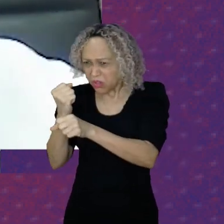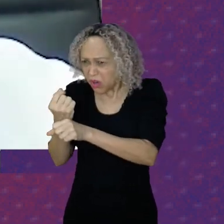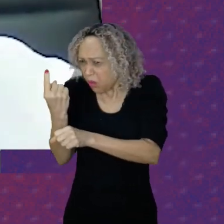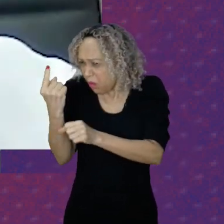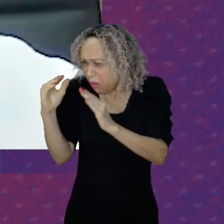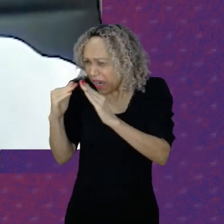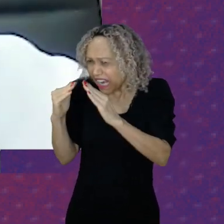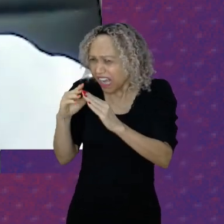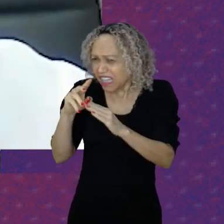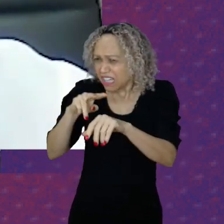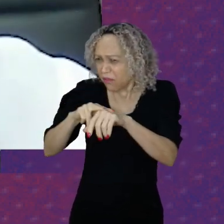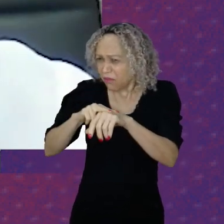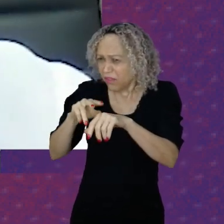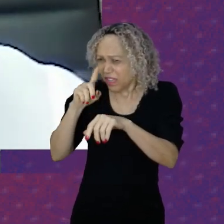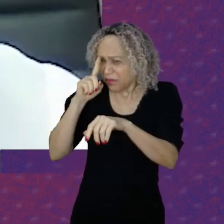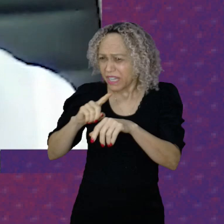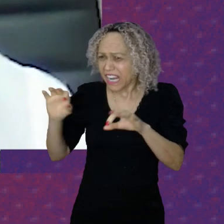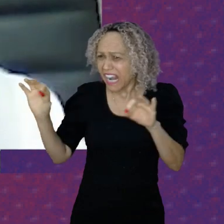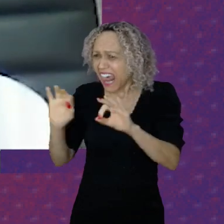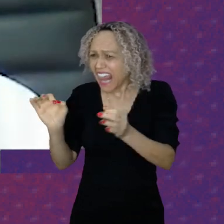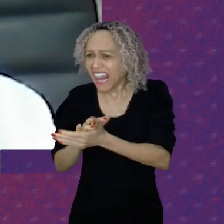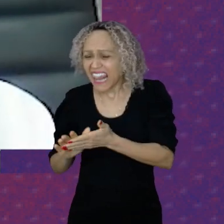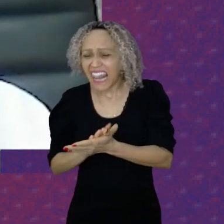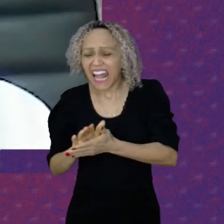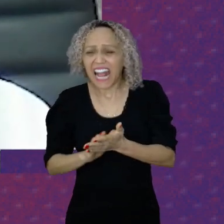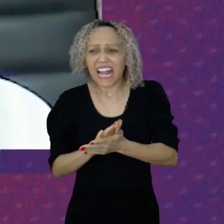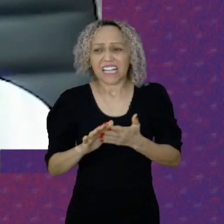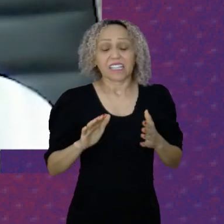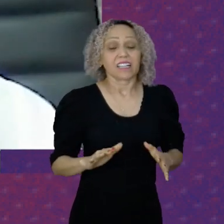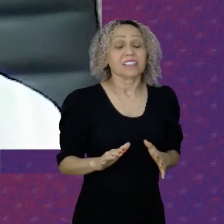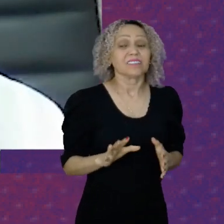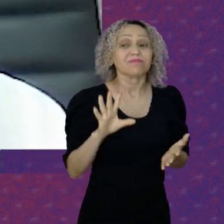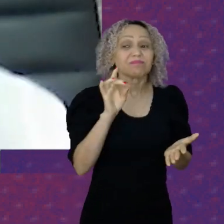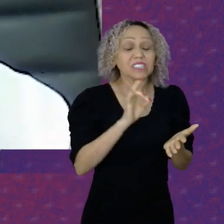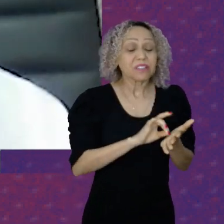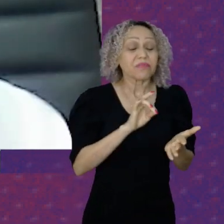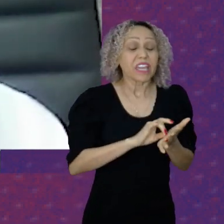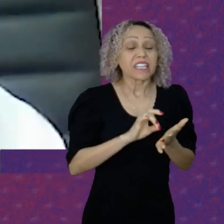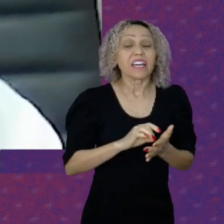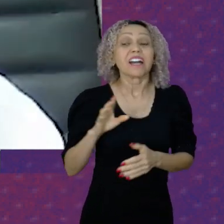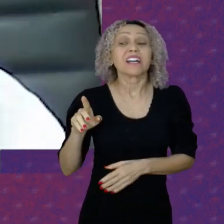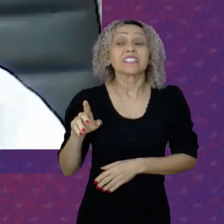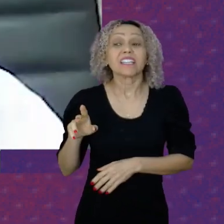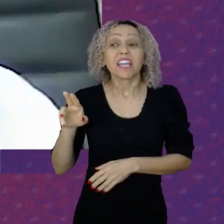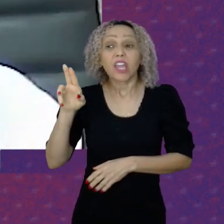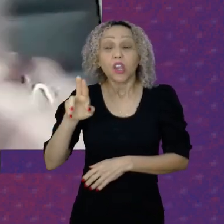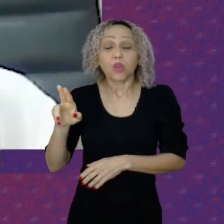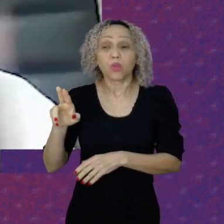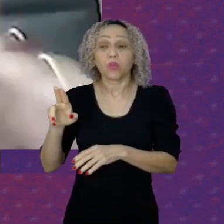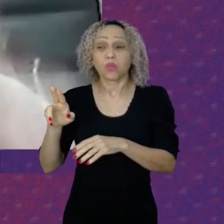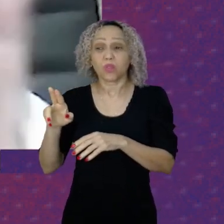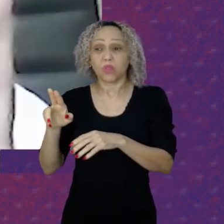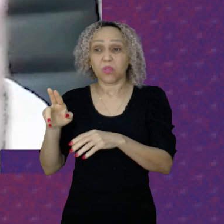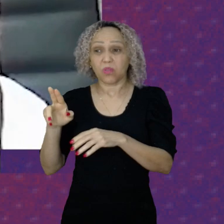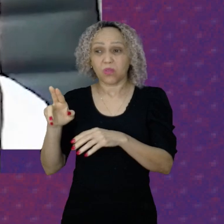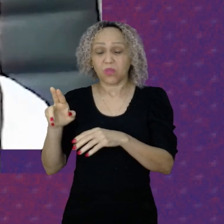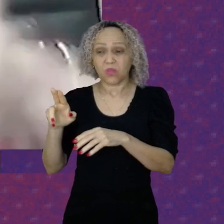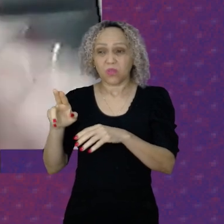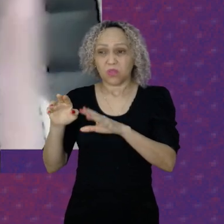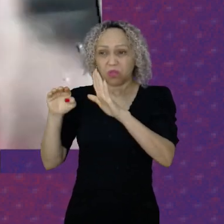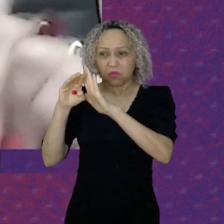Amarela para fazer financiamento através de fundo de garantia para famílias que tinham renda maior de 6 salários mínimos. Não fez